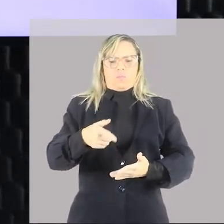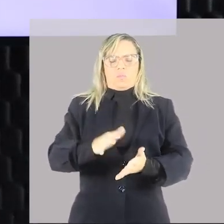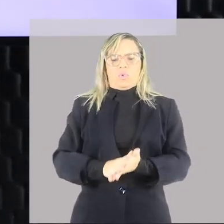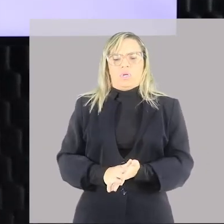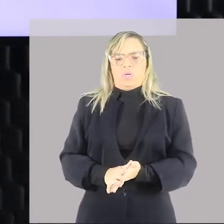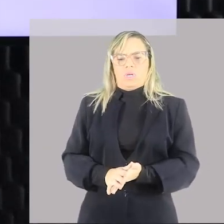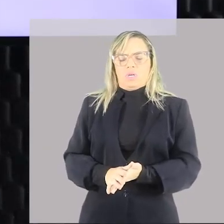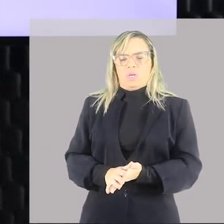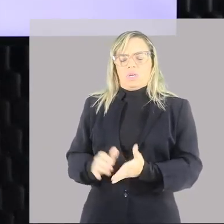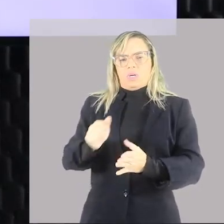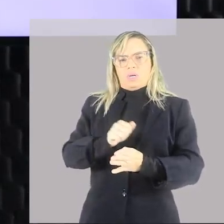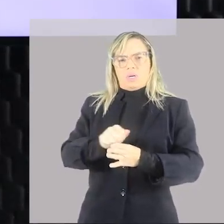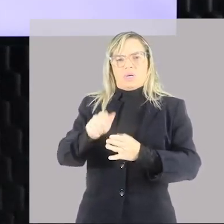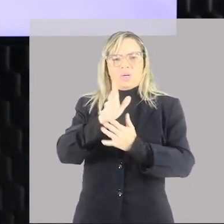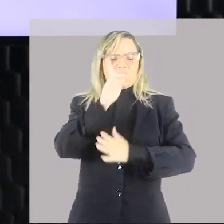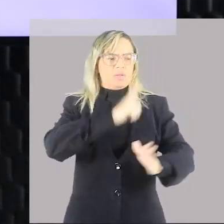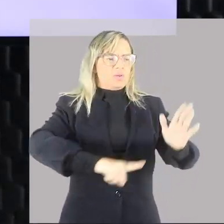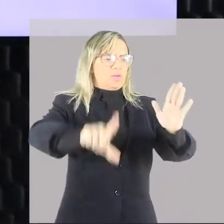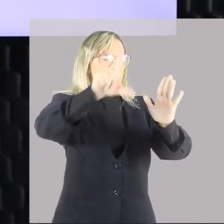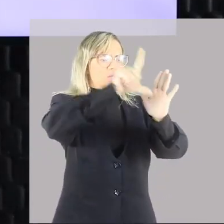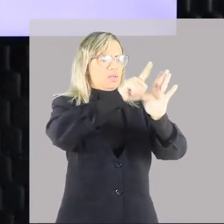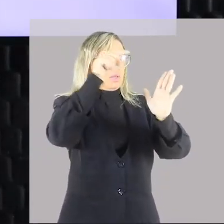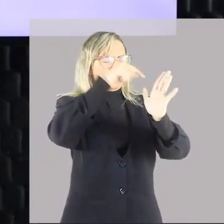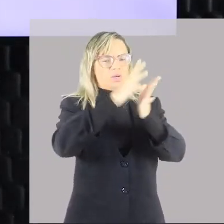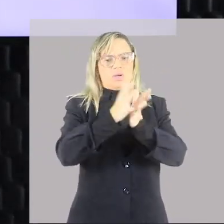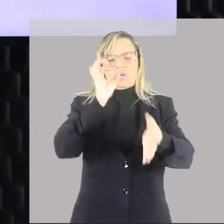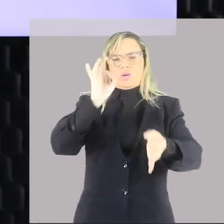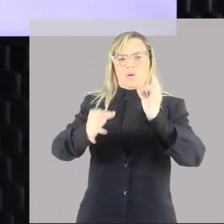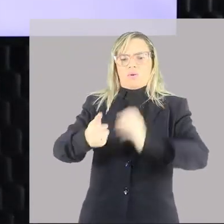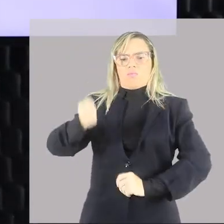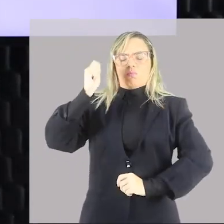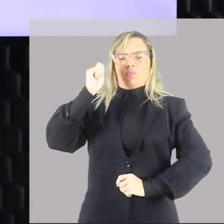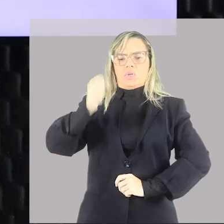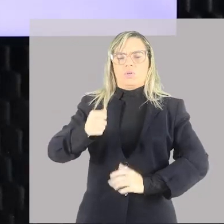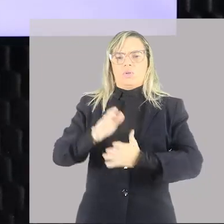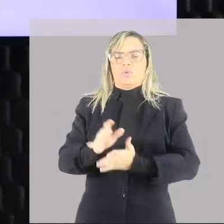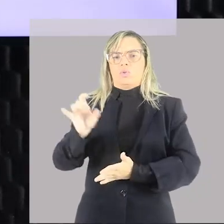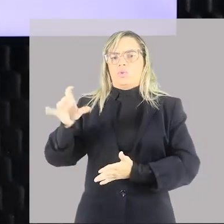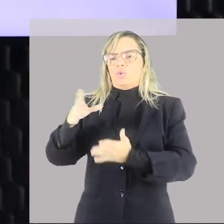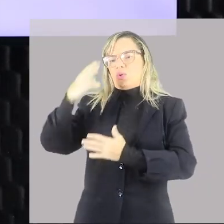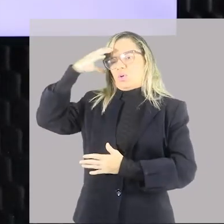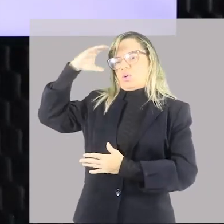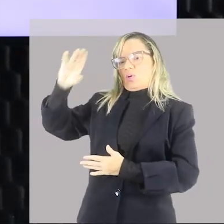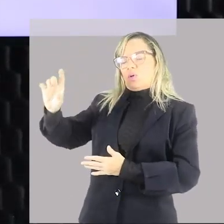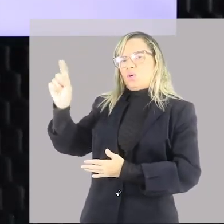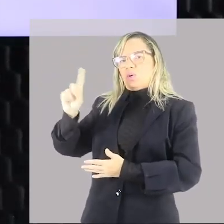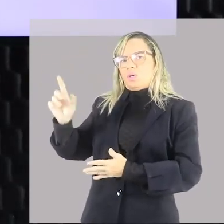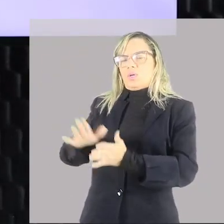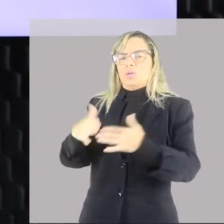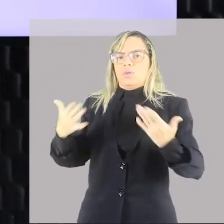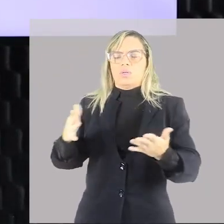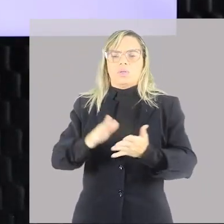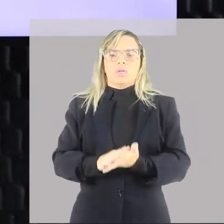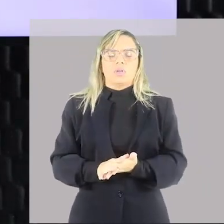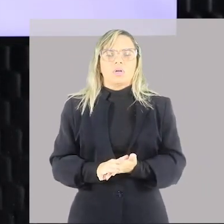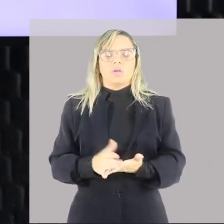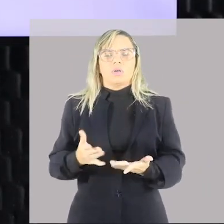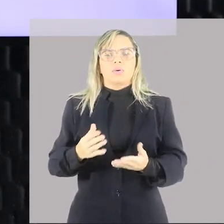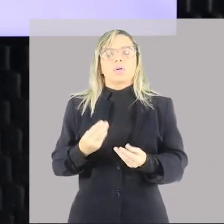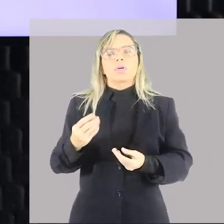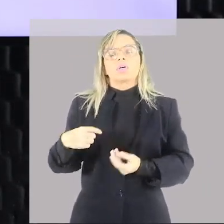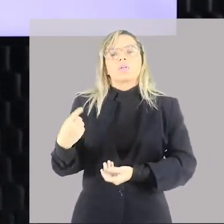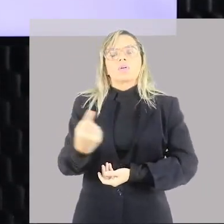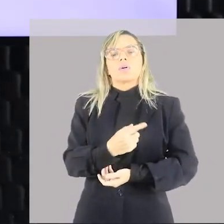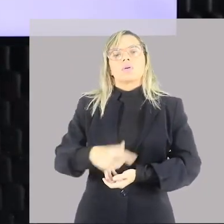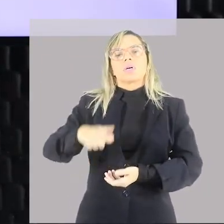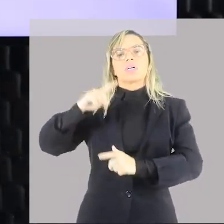a partir da lei, principalmente jurídica, não somente da cultural e nem muito menos aquela que nós estamos